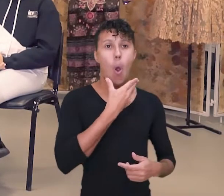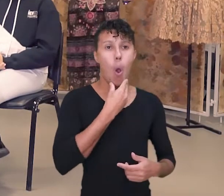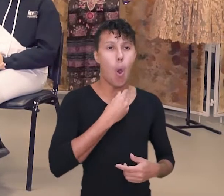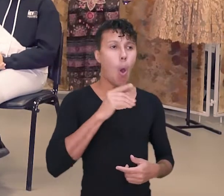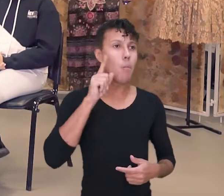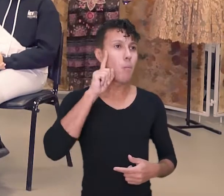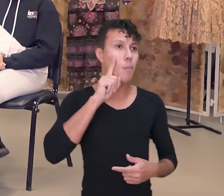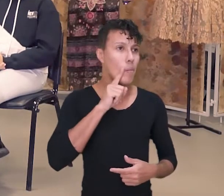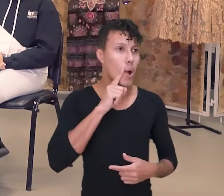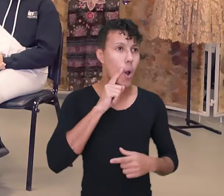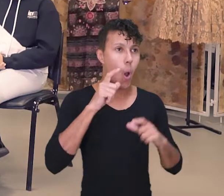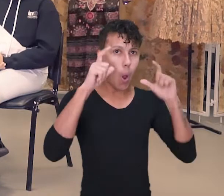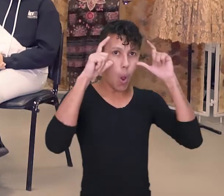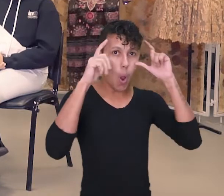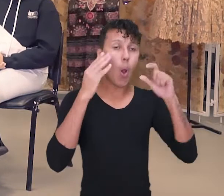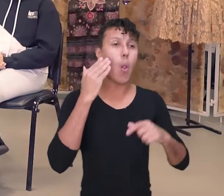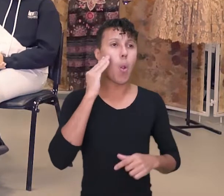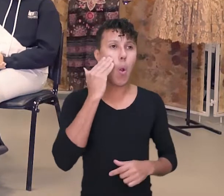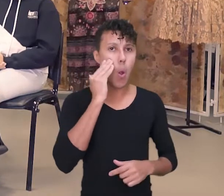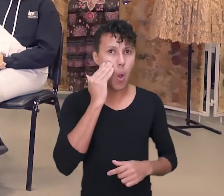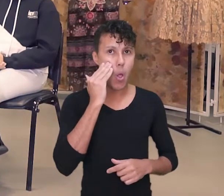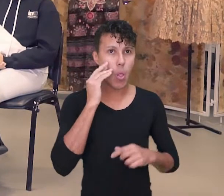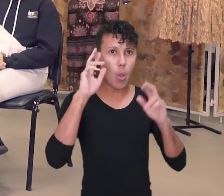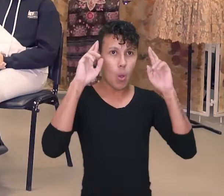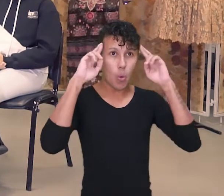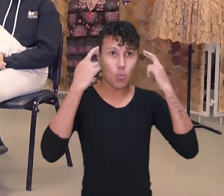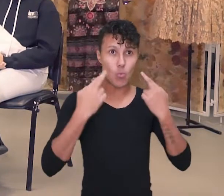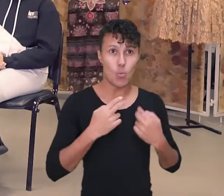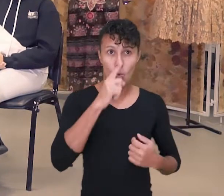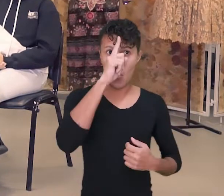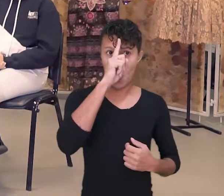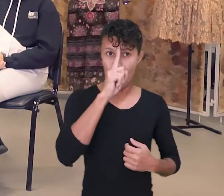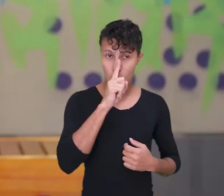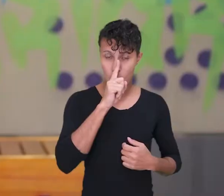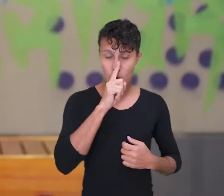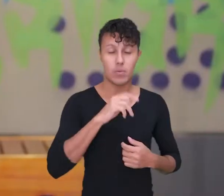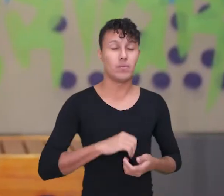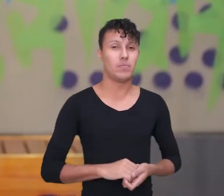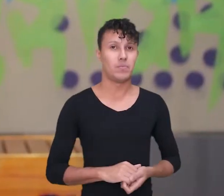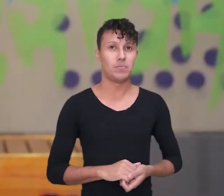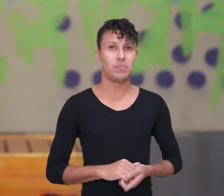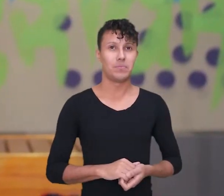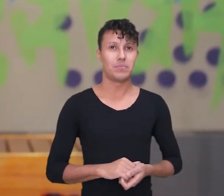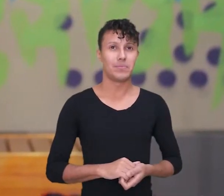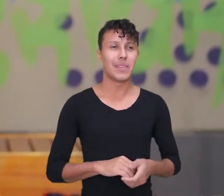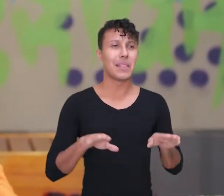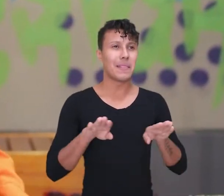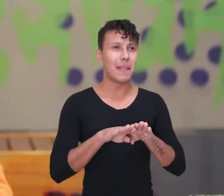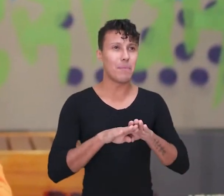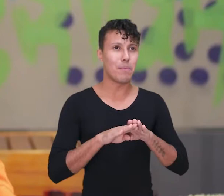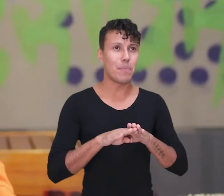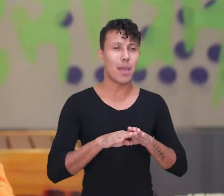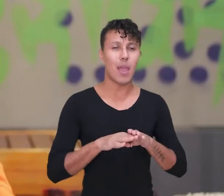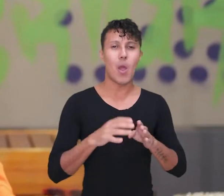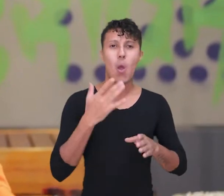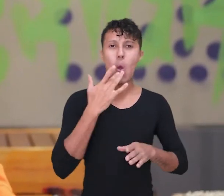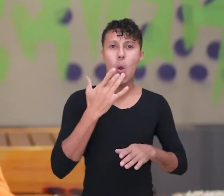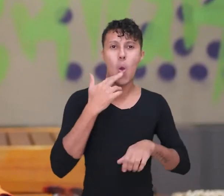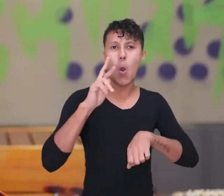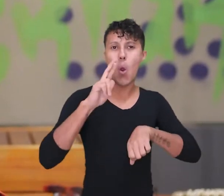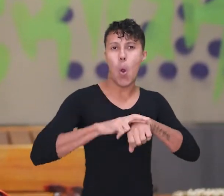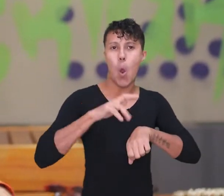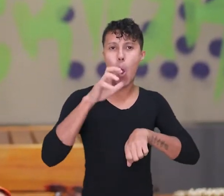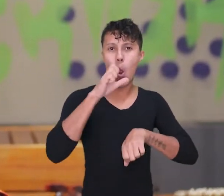pardo, estou de óculos rosa e duas tranças loiras do lado do rosto. Também estou vestido